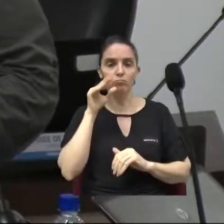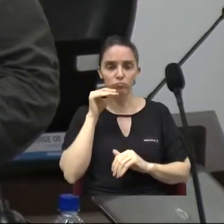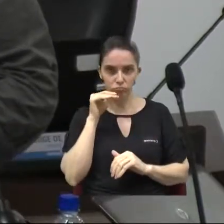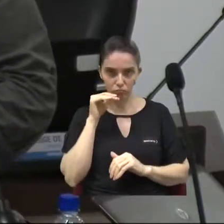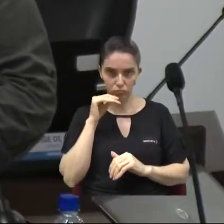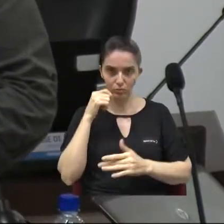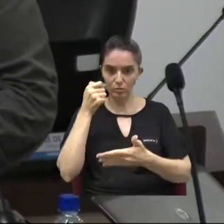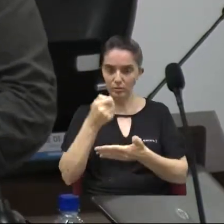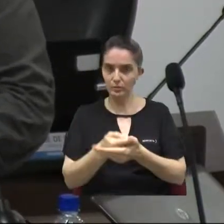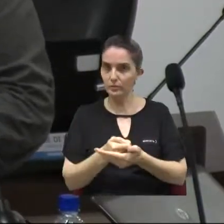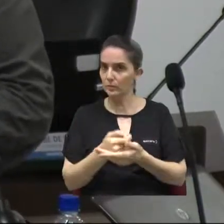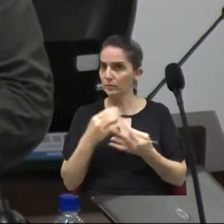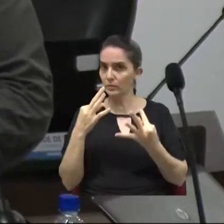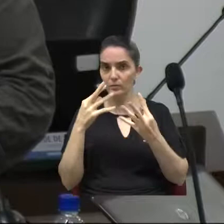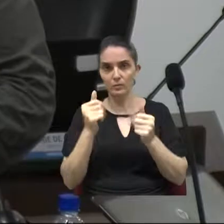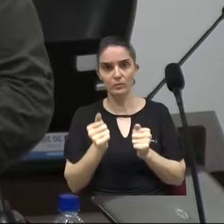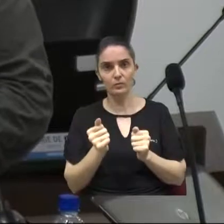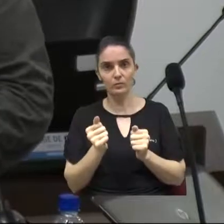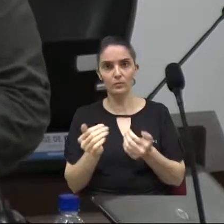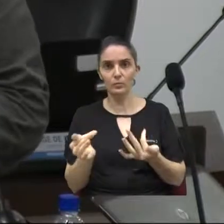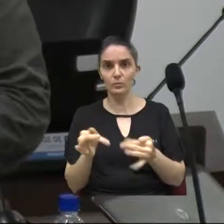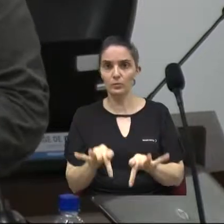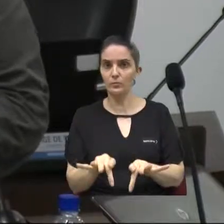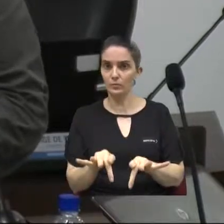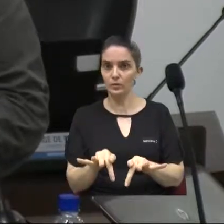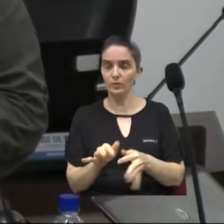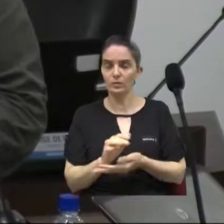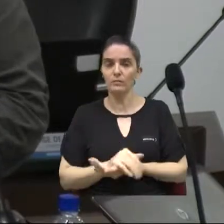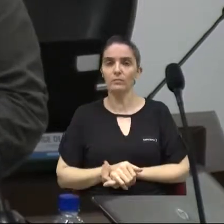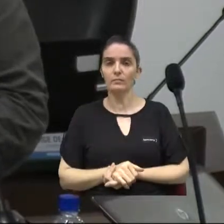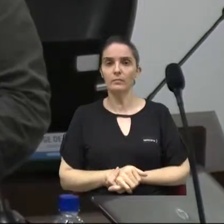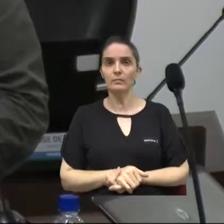verbas rescisórias ao final deste.